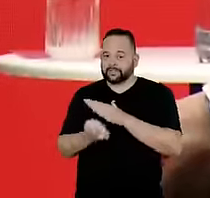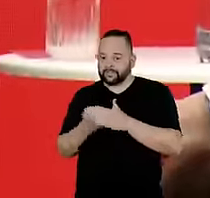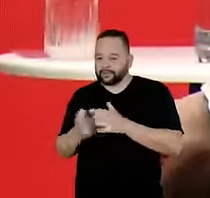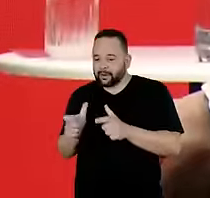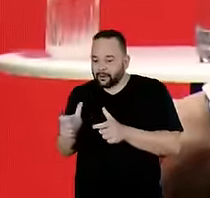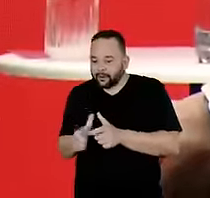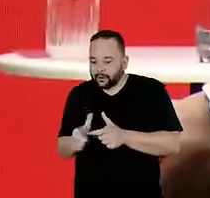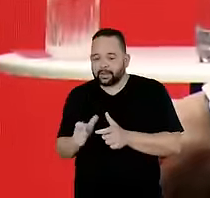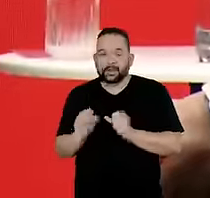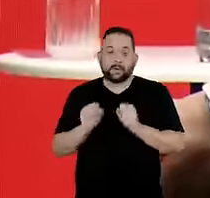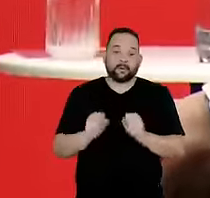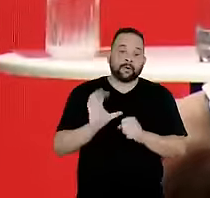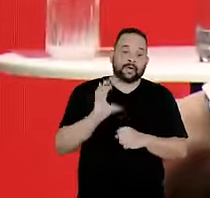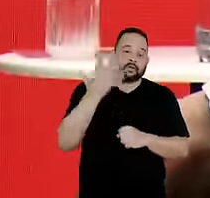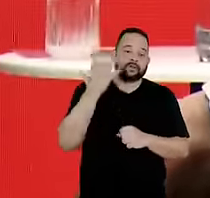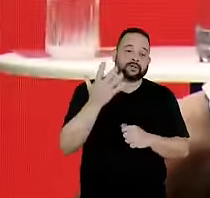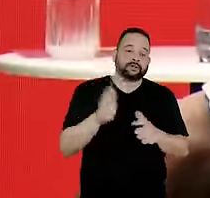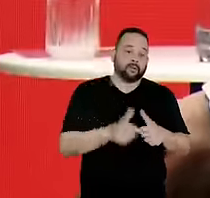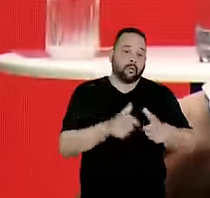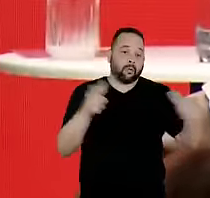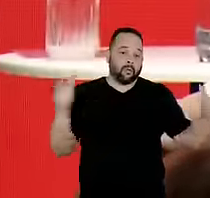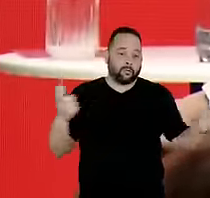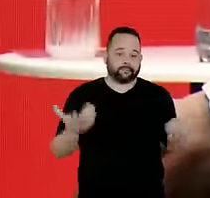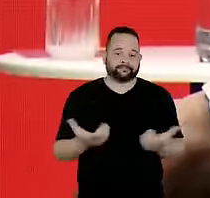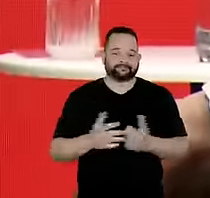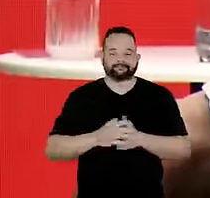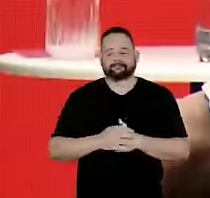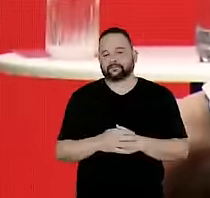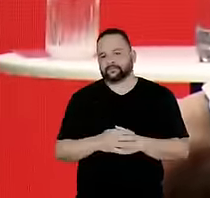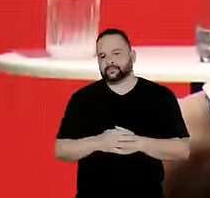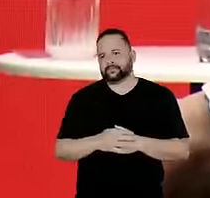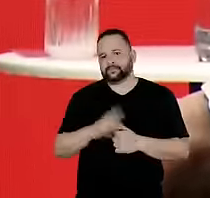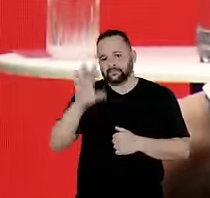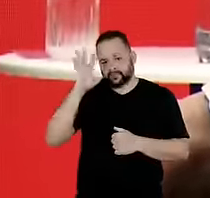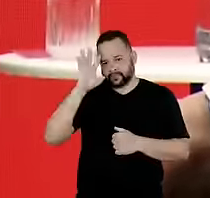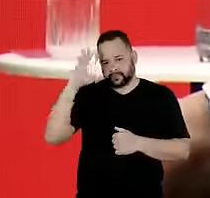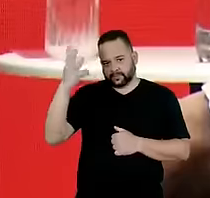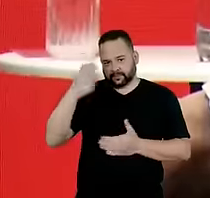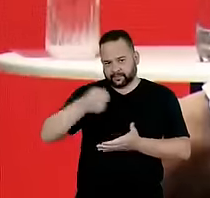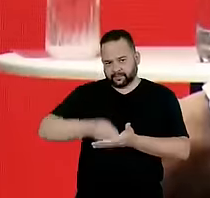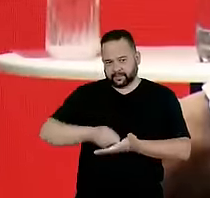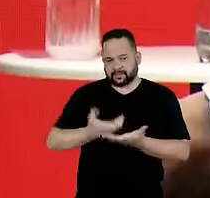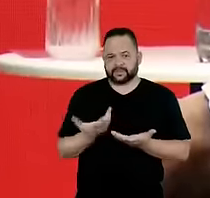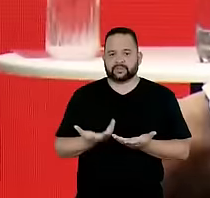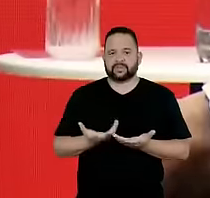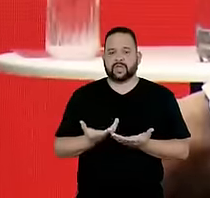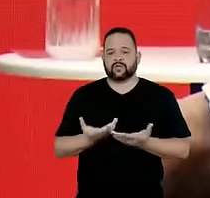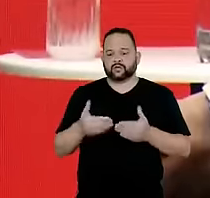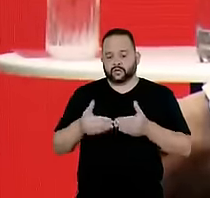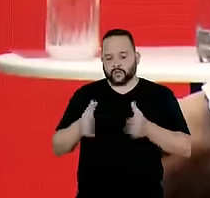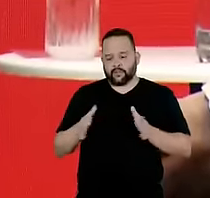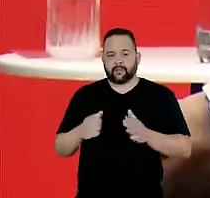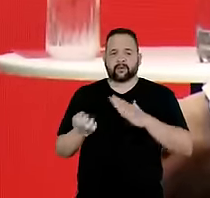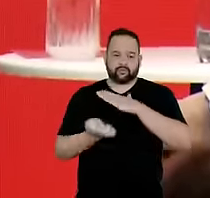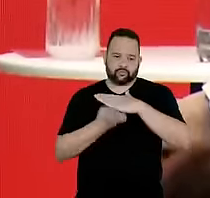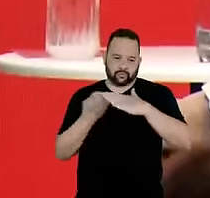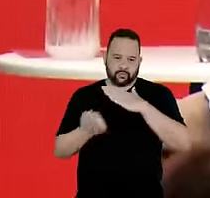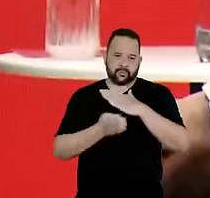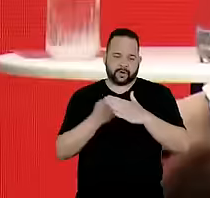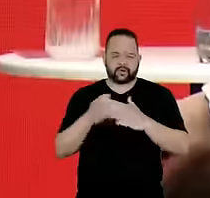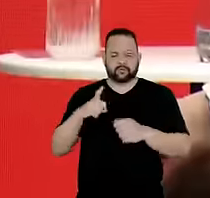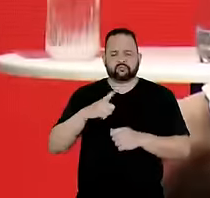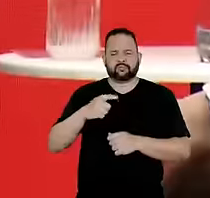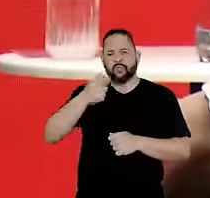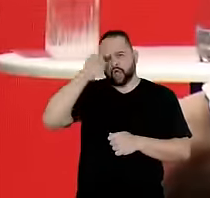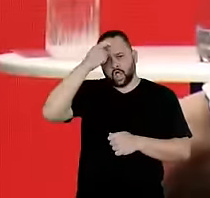buscando o tempo todo né e a decisão de de de montar Norte foi uma decisão bem consciente de eu